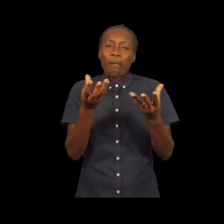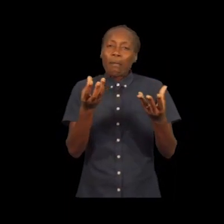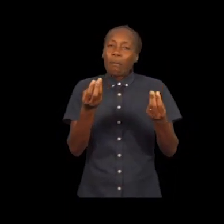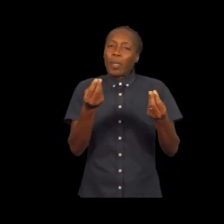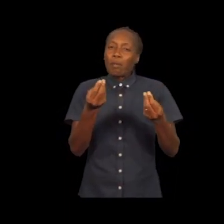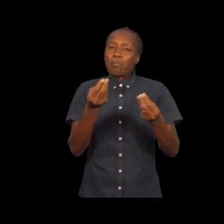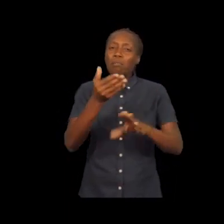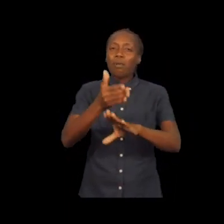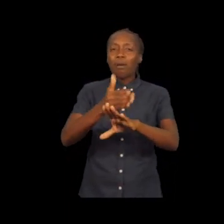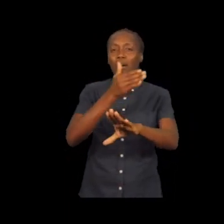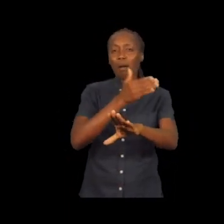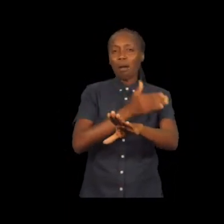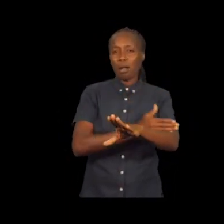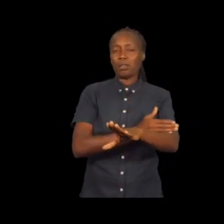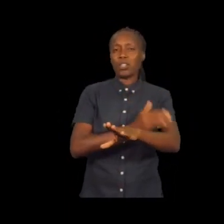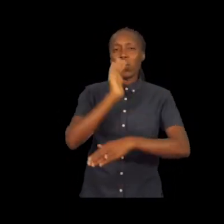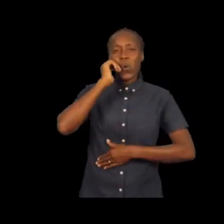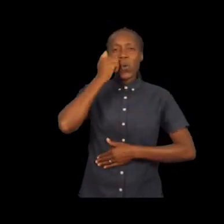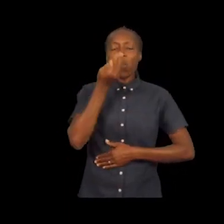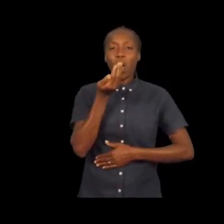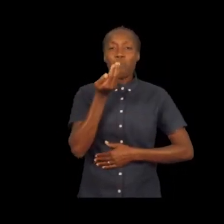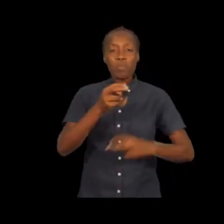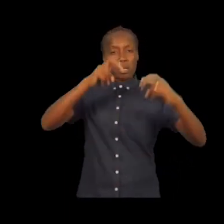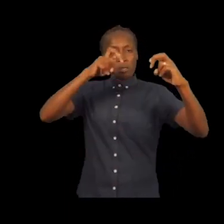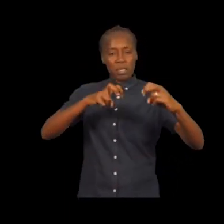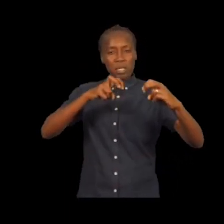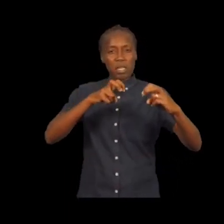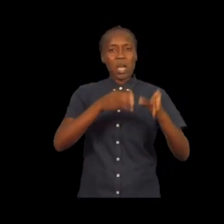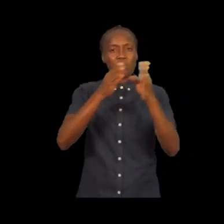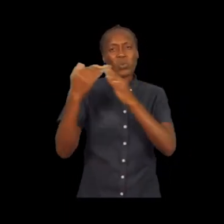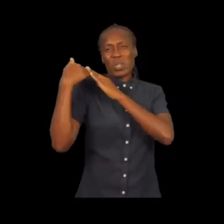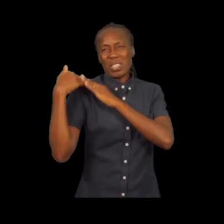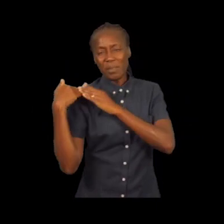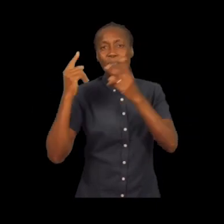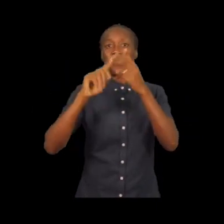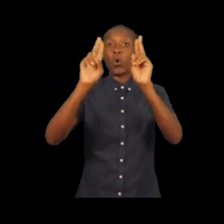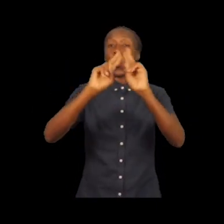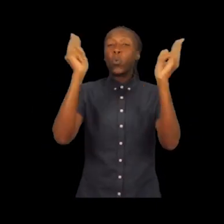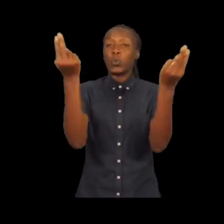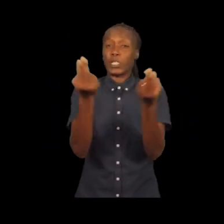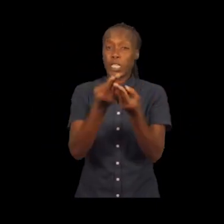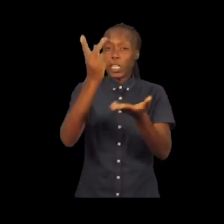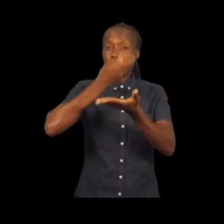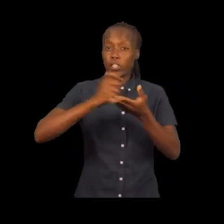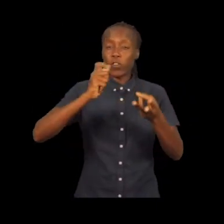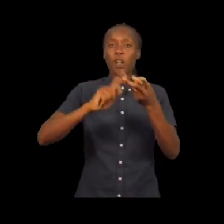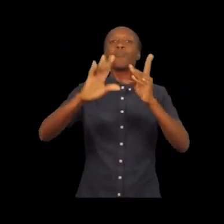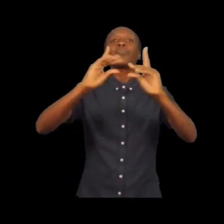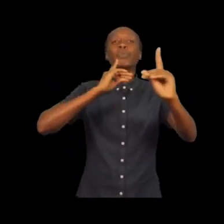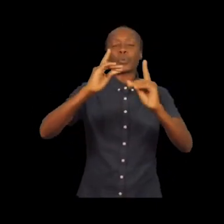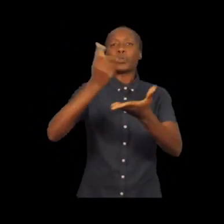Afinal eles podem ser amigos e naturalmente irão proteger uns aos outros